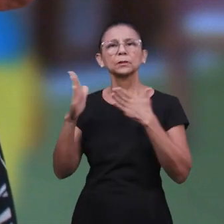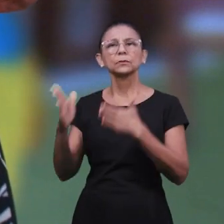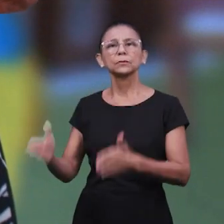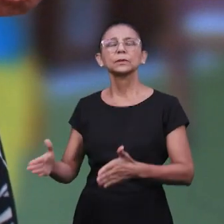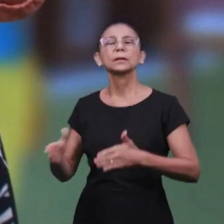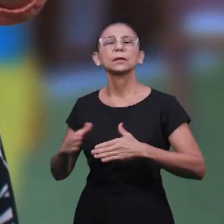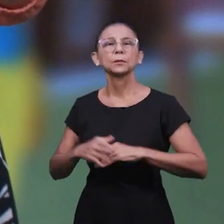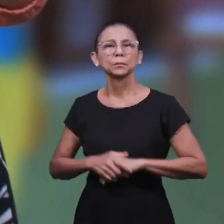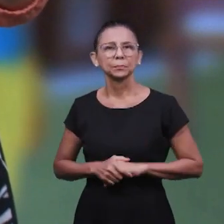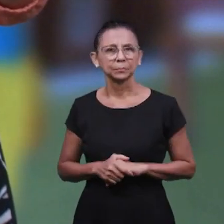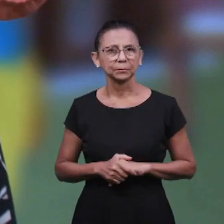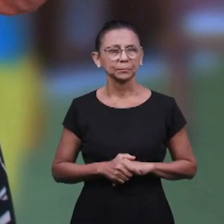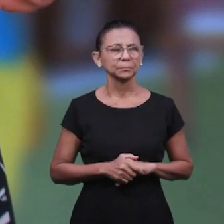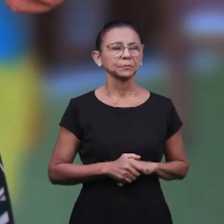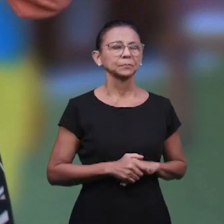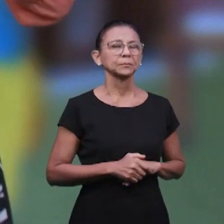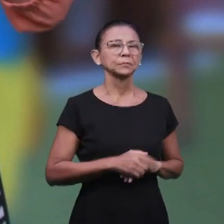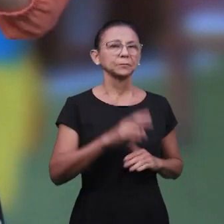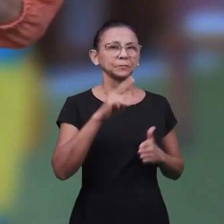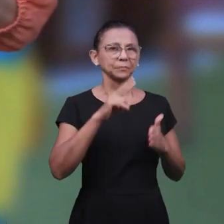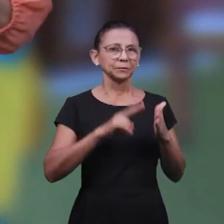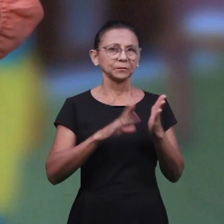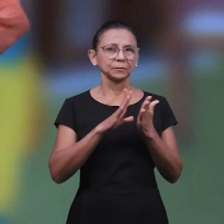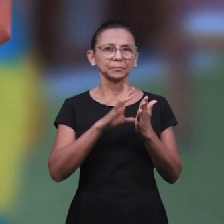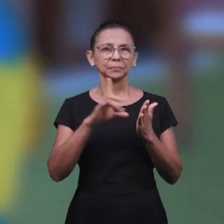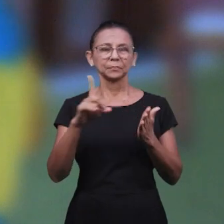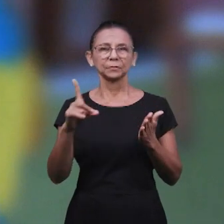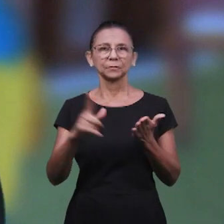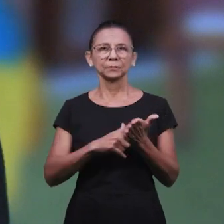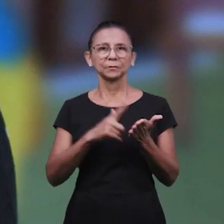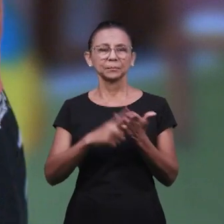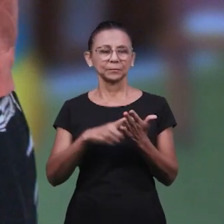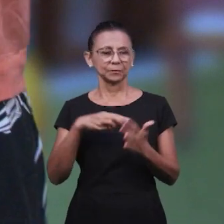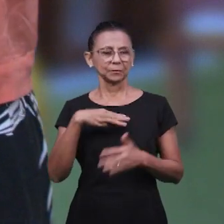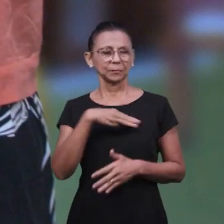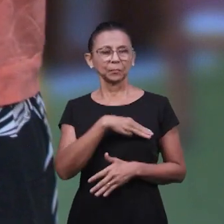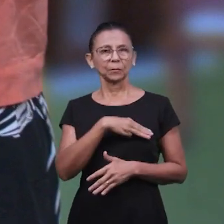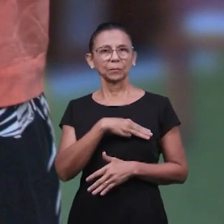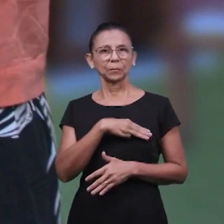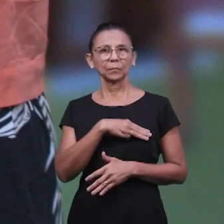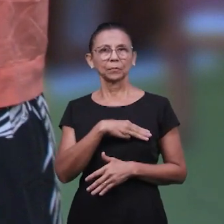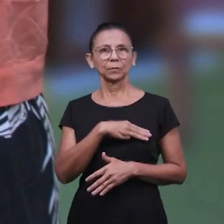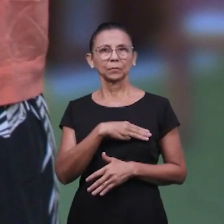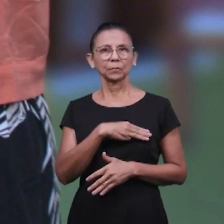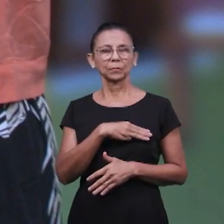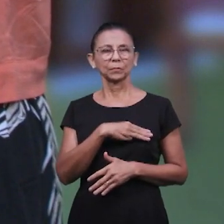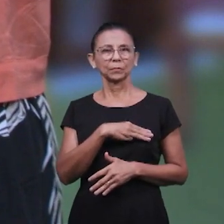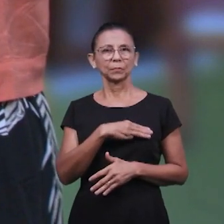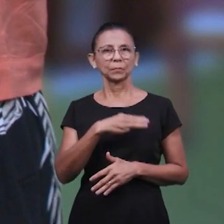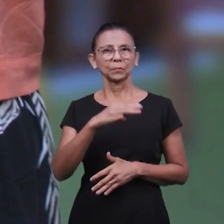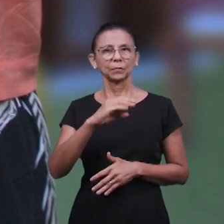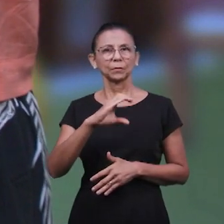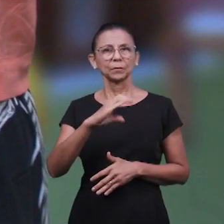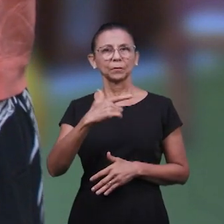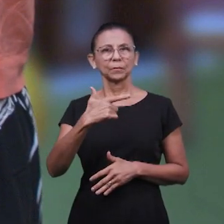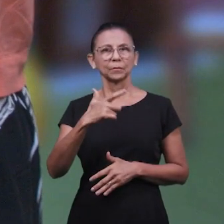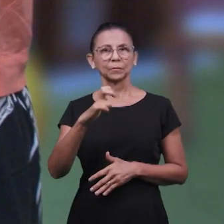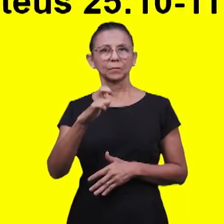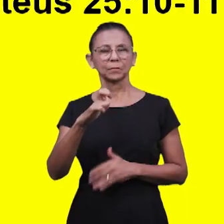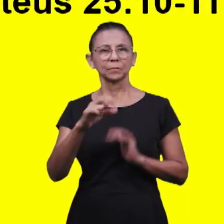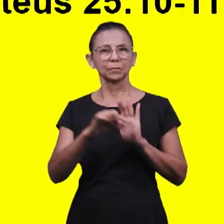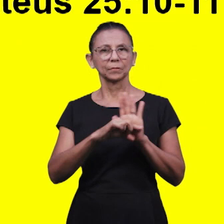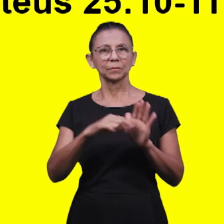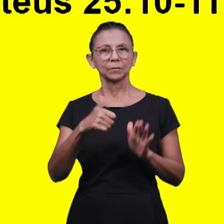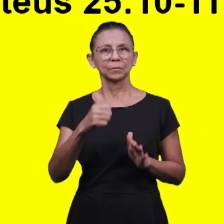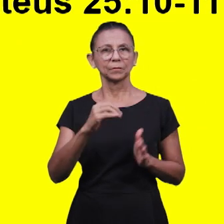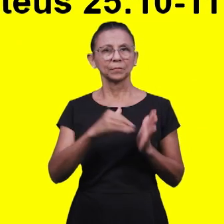ler o que diz a palavra de Deus no livro de Mateus, capítulo 25, versos 10 e 11.